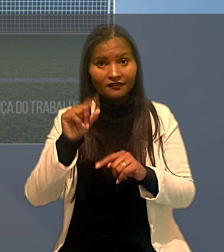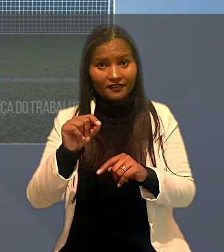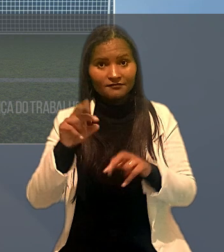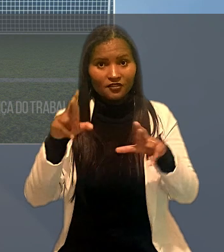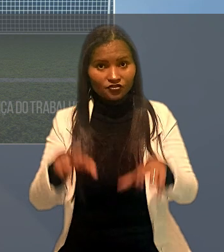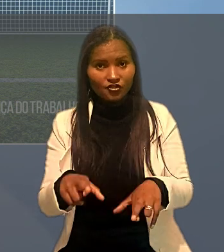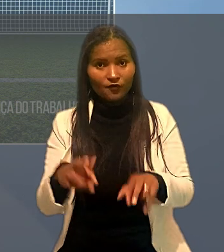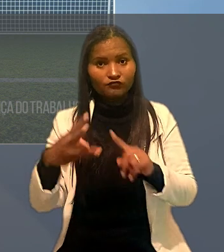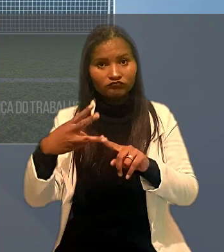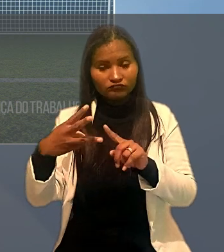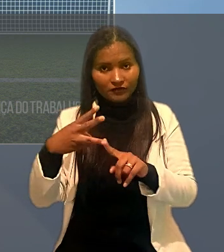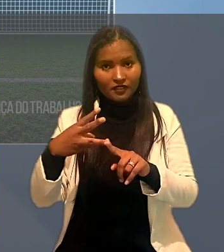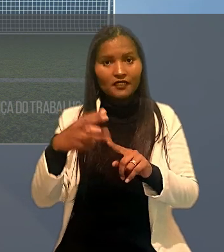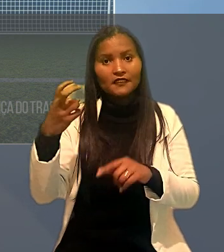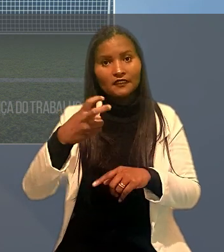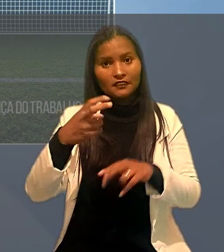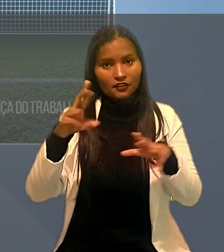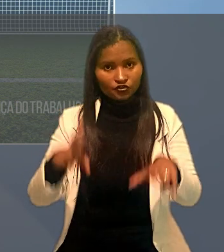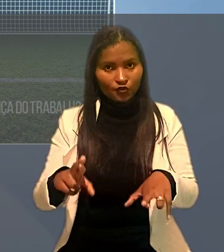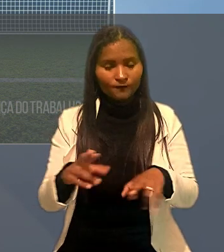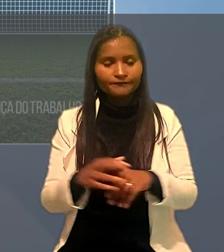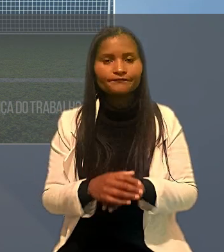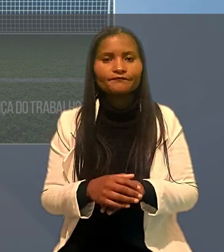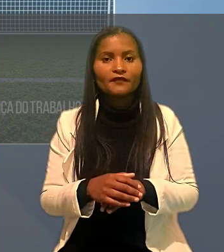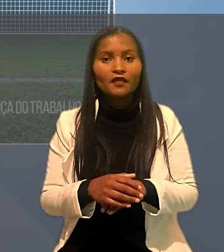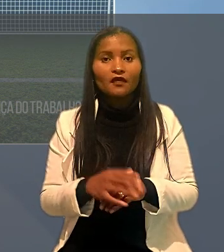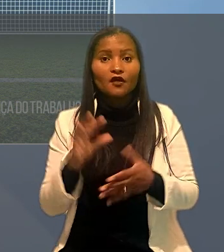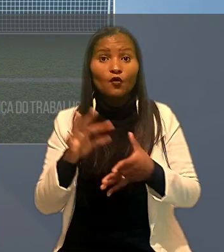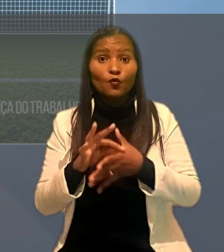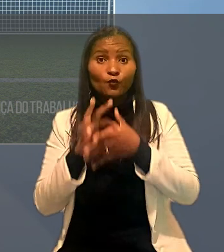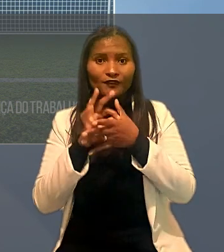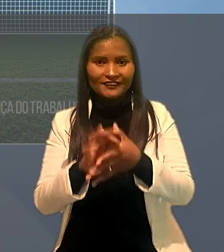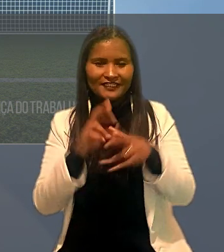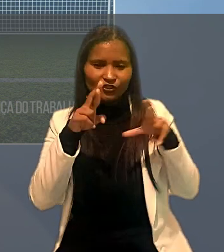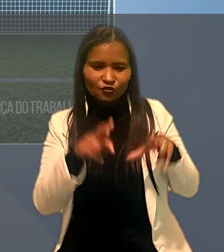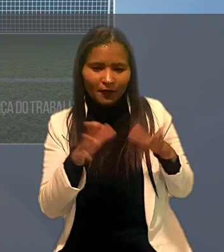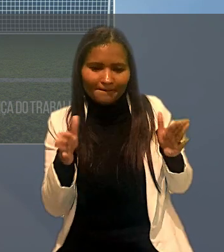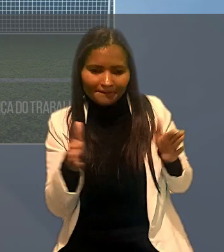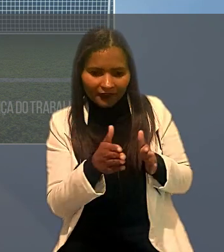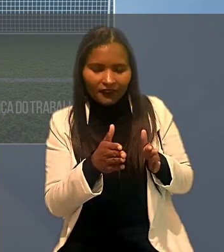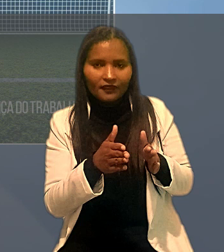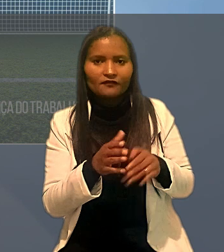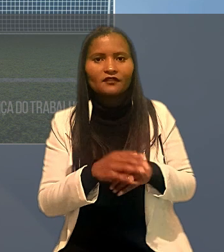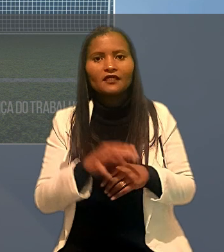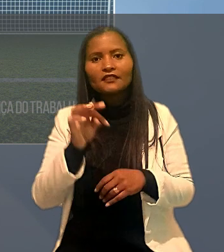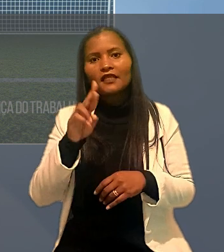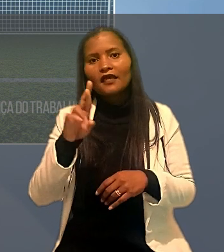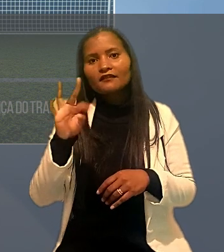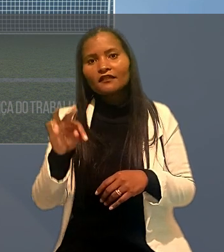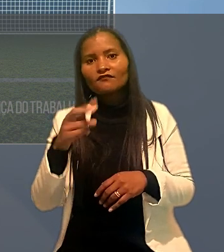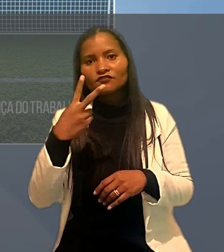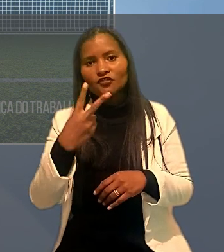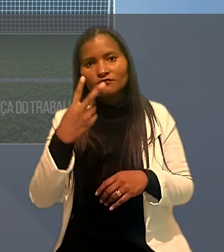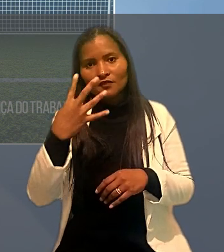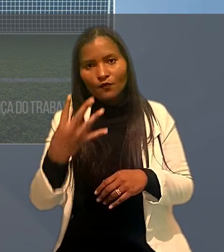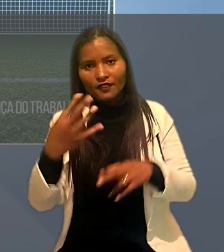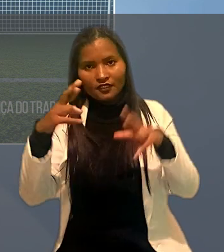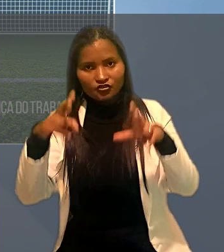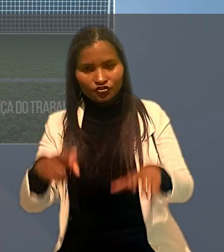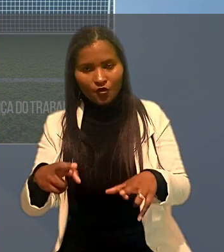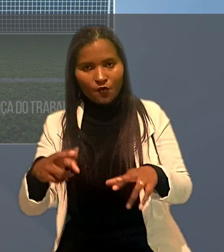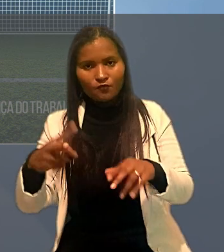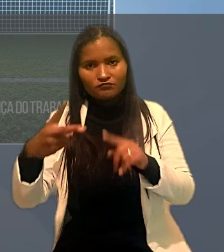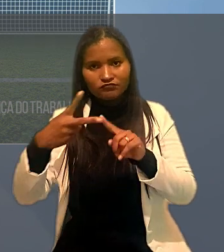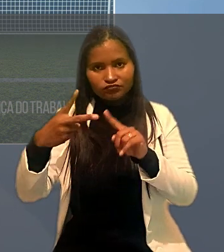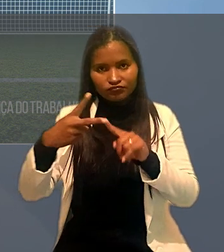10ª região e pelo TRT da 5ª região. Já o líder entre os regionais de pequeno porte foi o TRT da